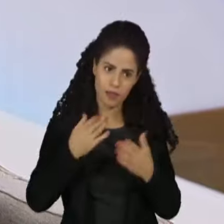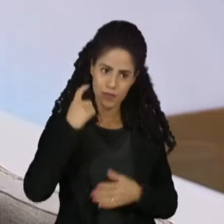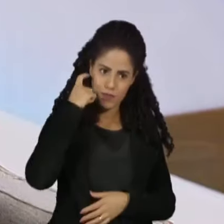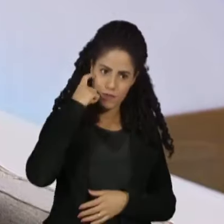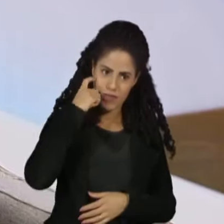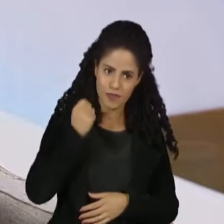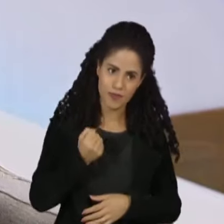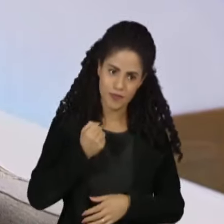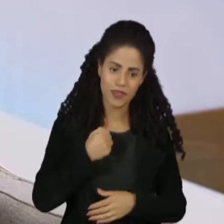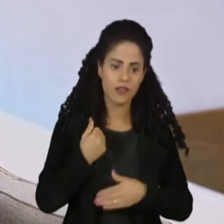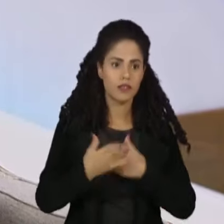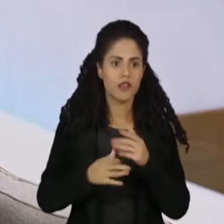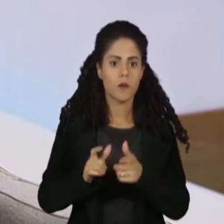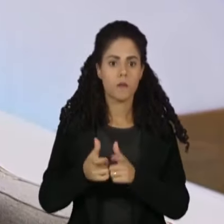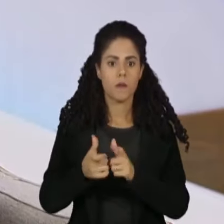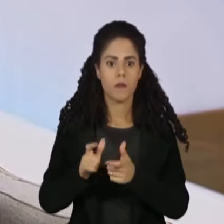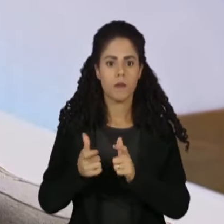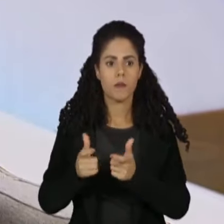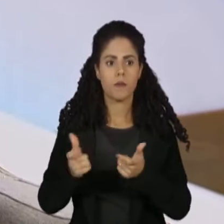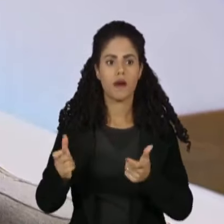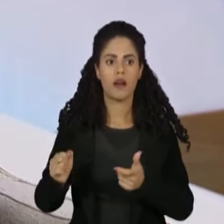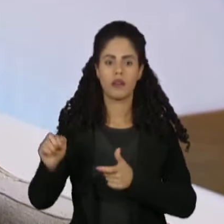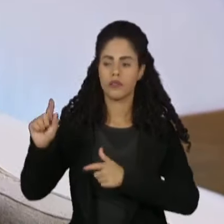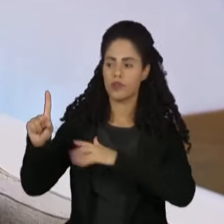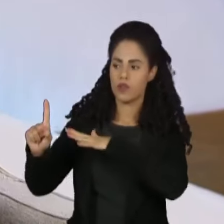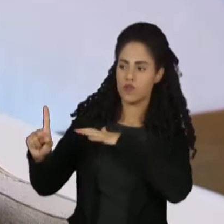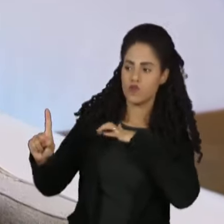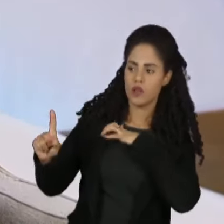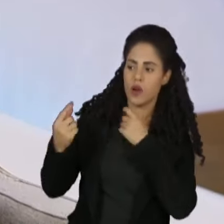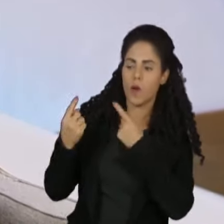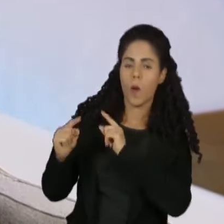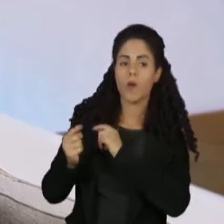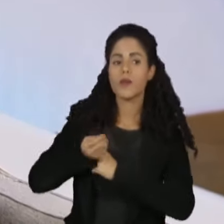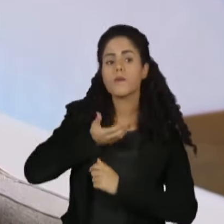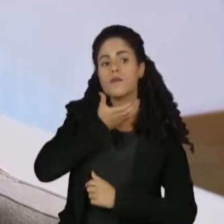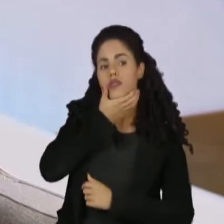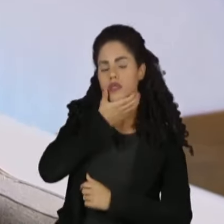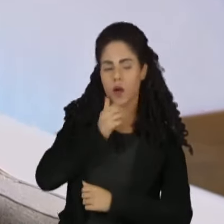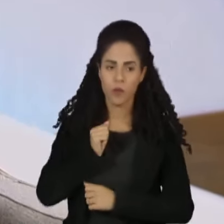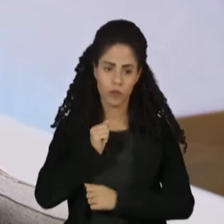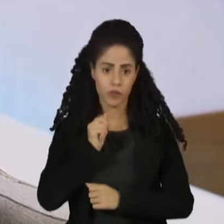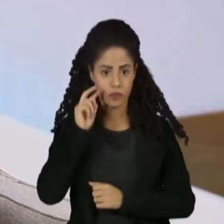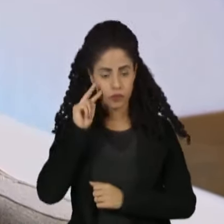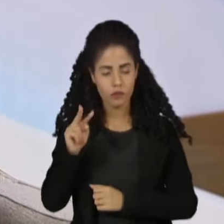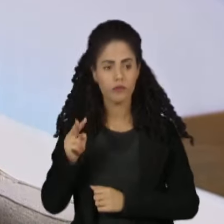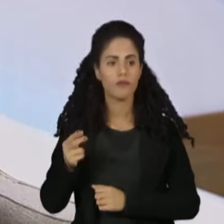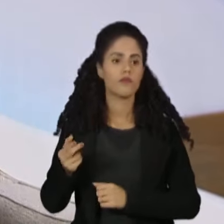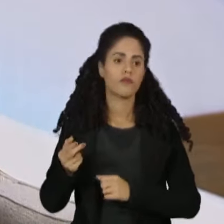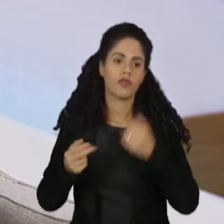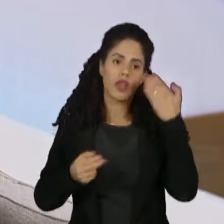e isso aumentou ainda mais a rejeição do Marsal e custou eh a pouca chance que o da Atena já tinha